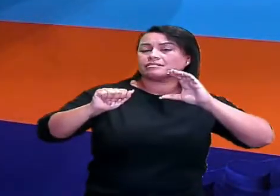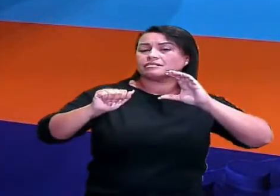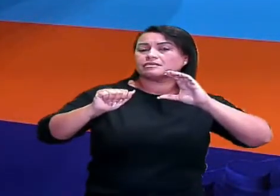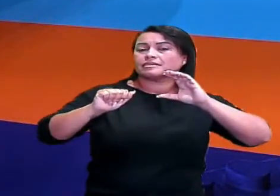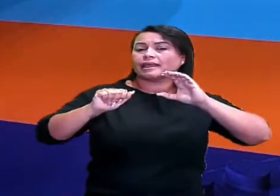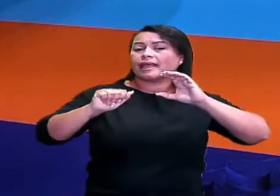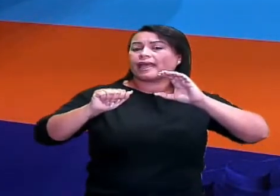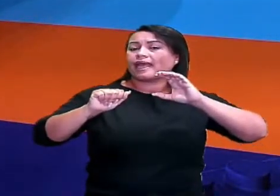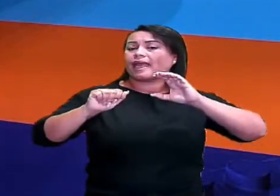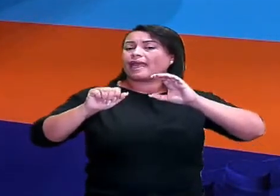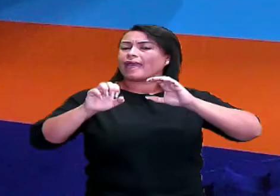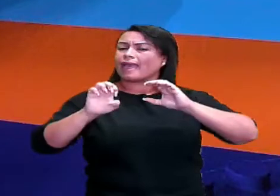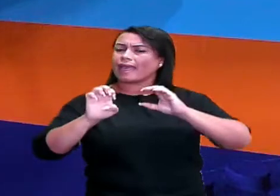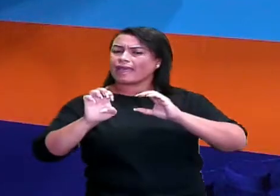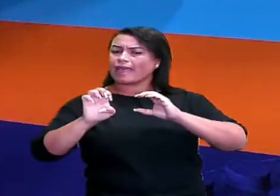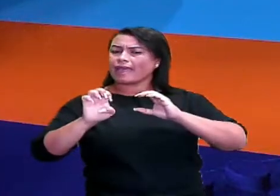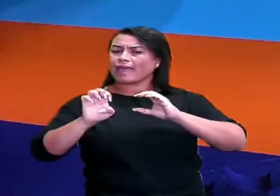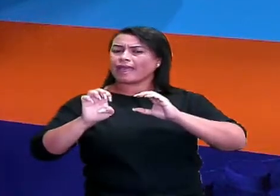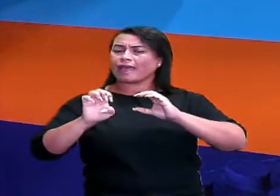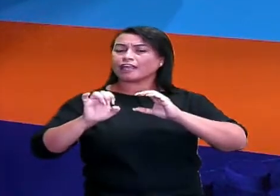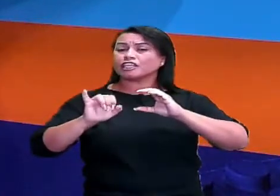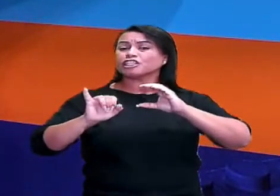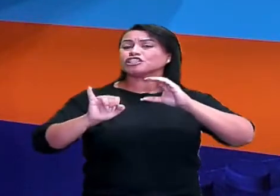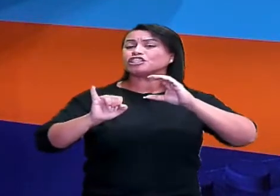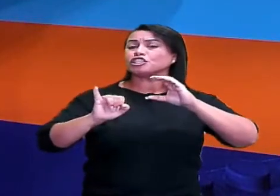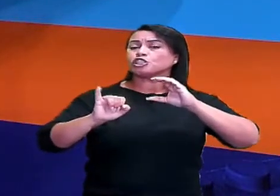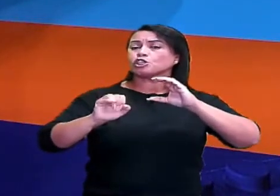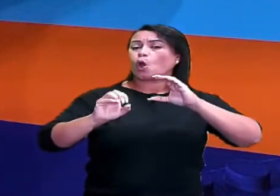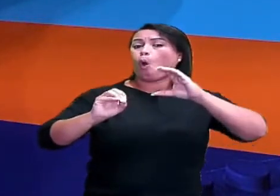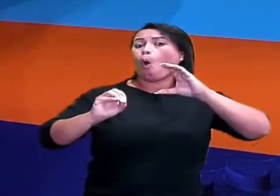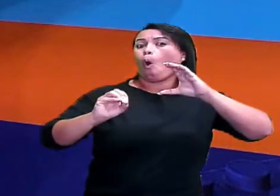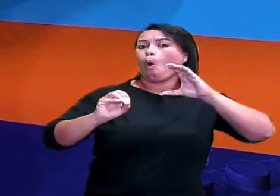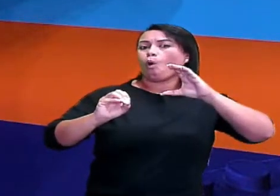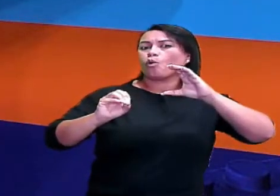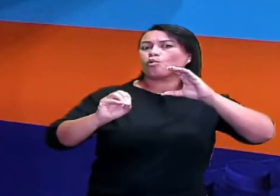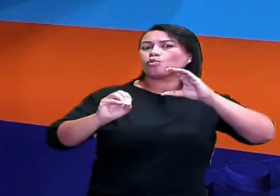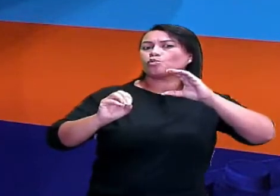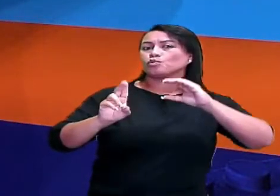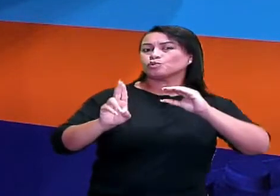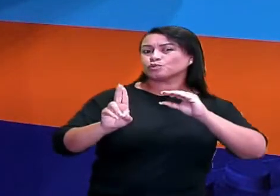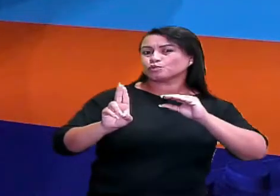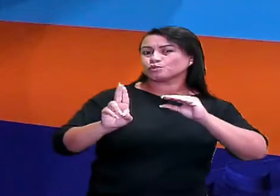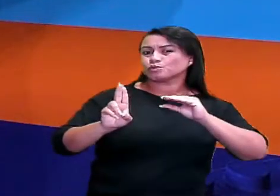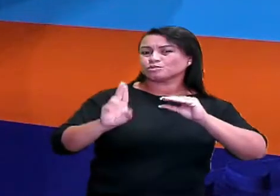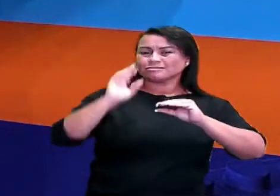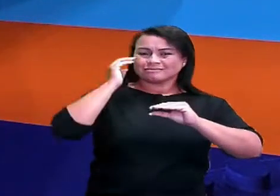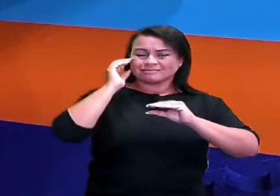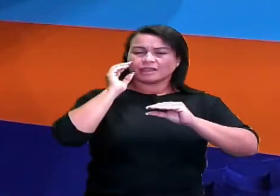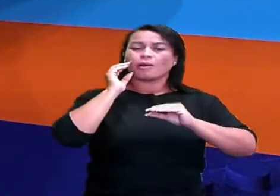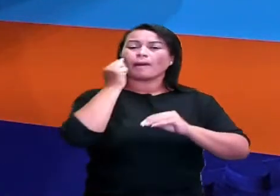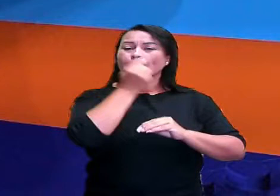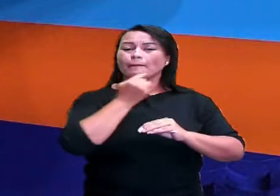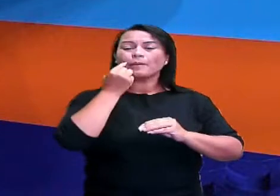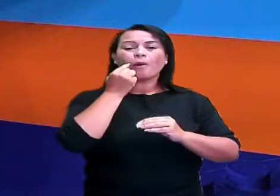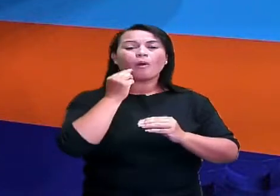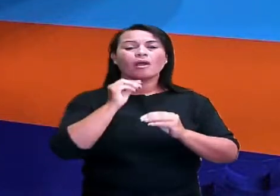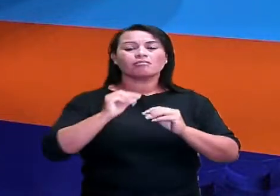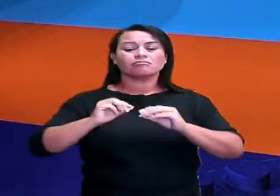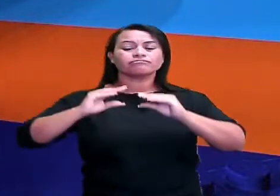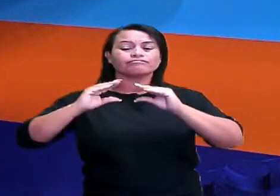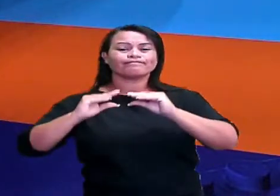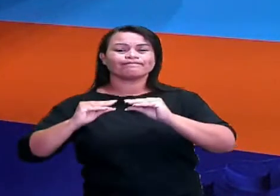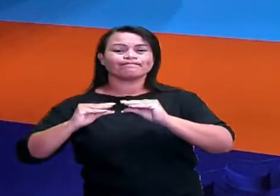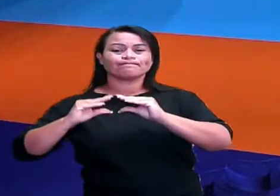I, O, U, L, que é a letra L, tem o som do